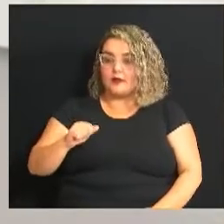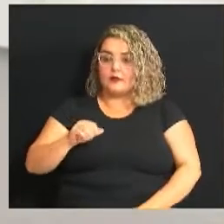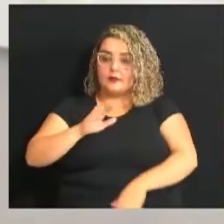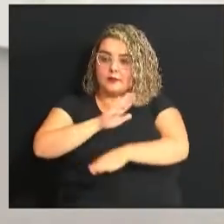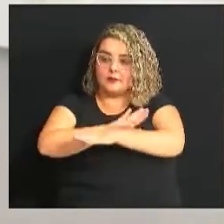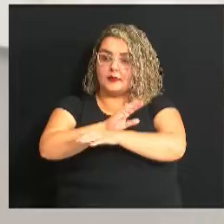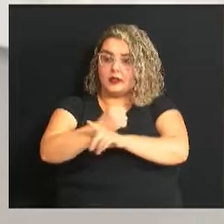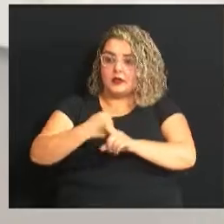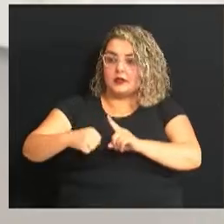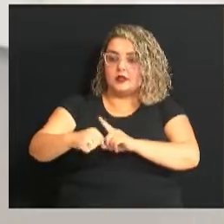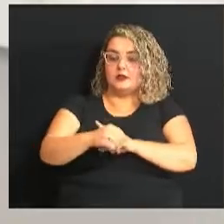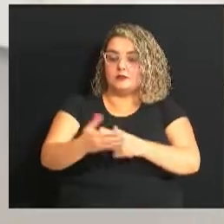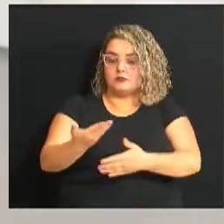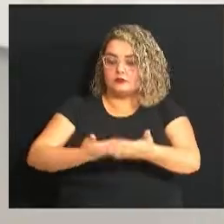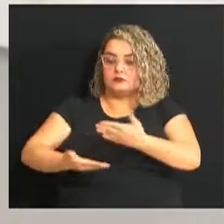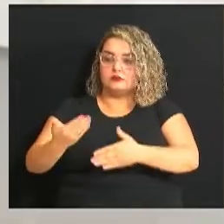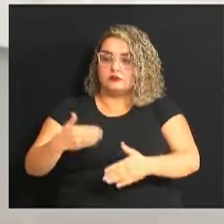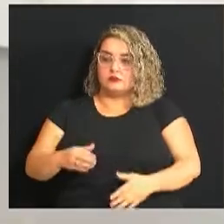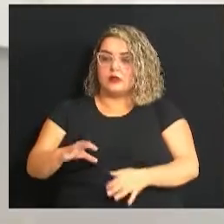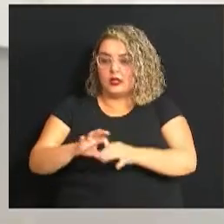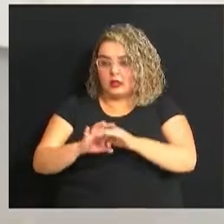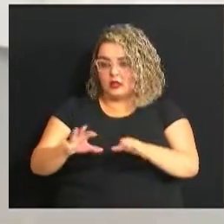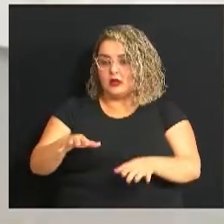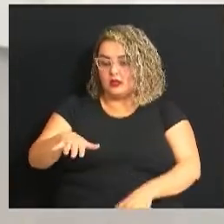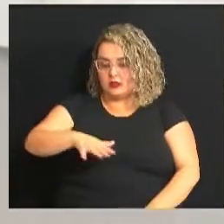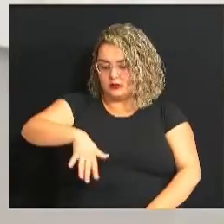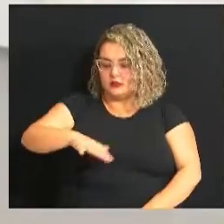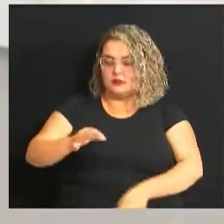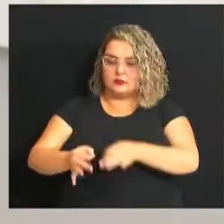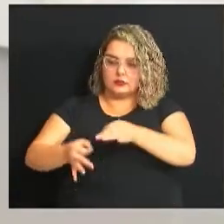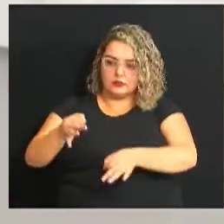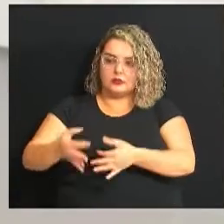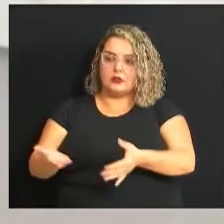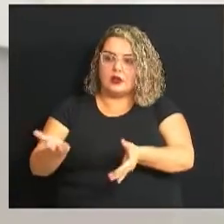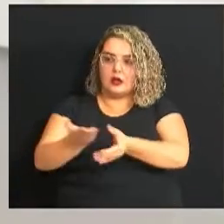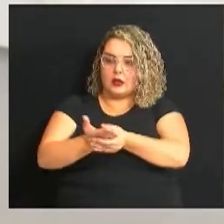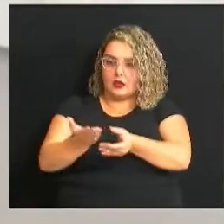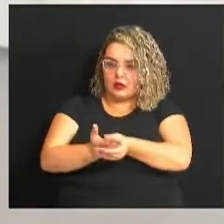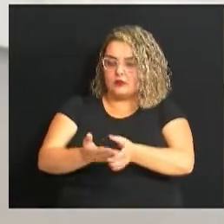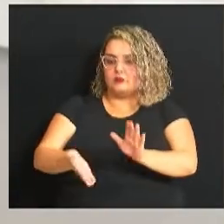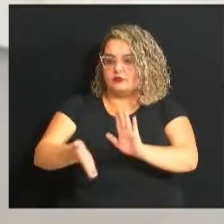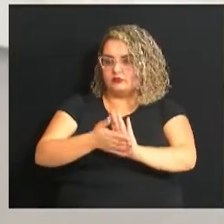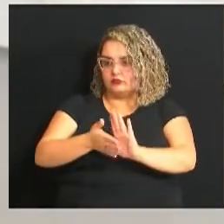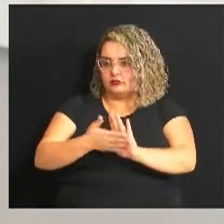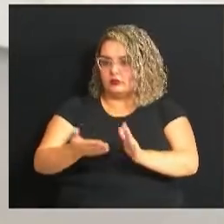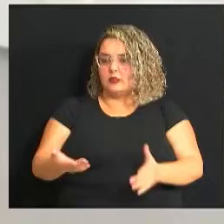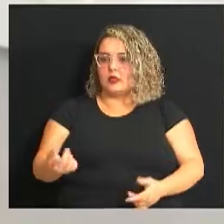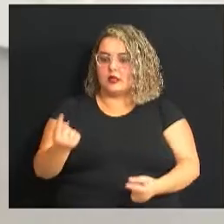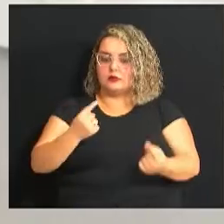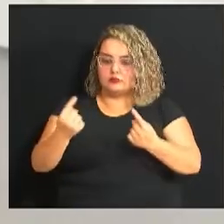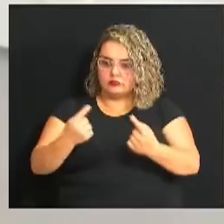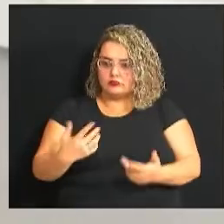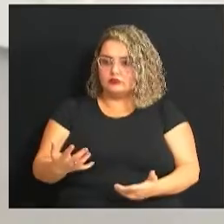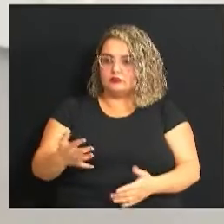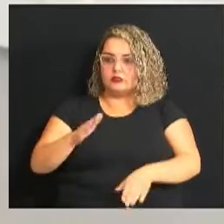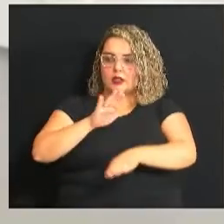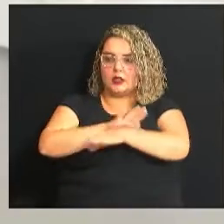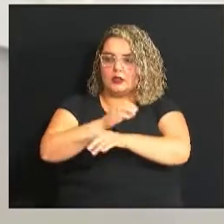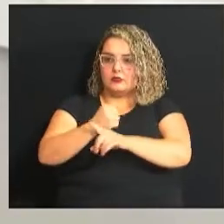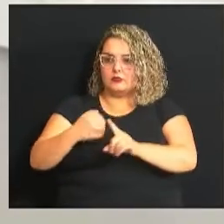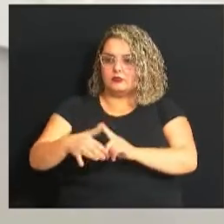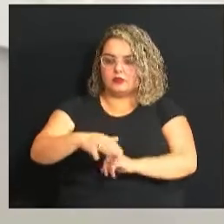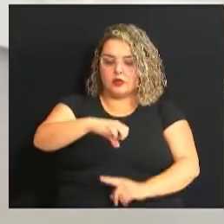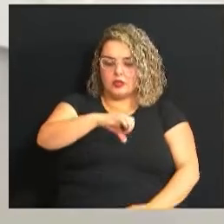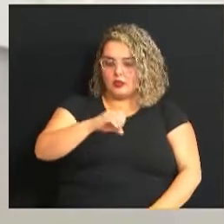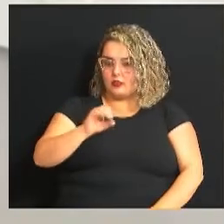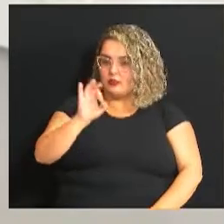deferido o atendimento, aí sim ela é encaminhada ao jurídico para a propositura de ações. A nossa procura hoje na assistência, 90%